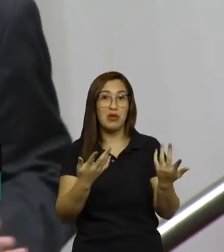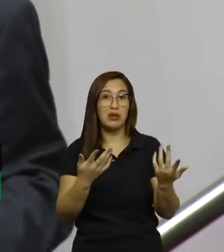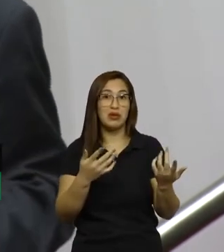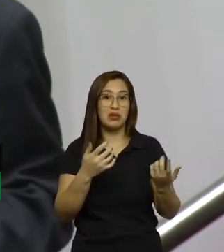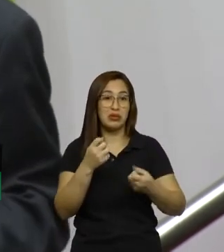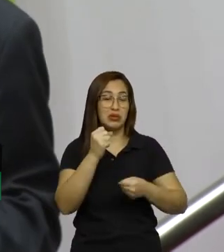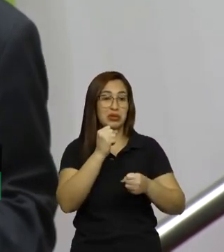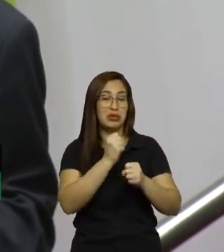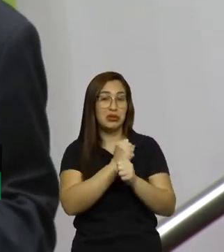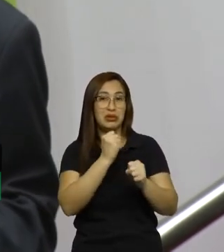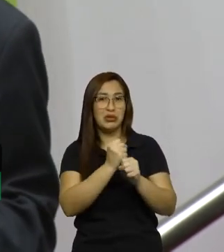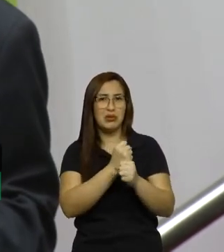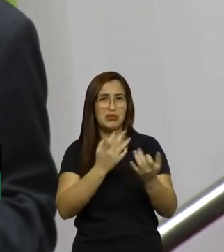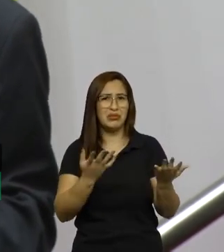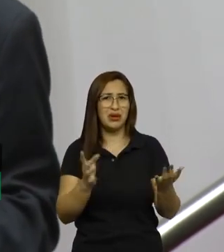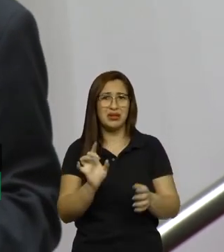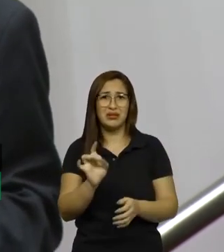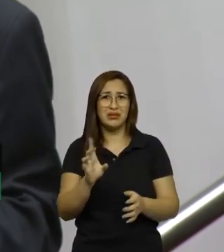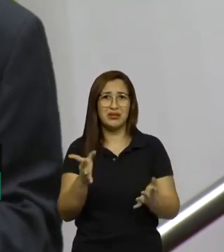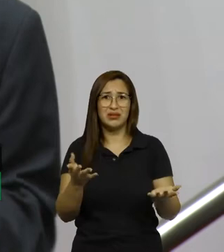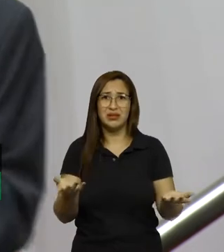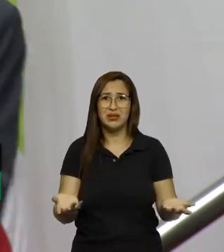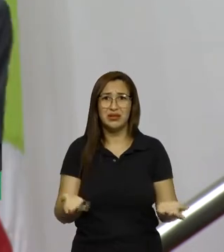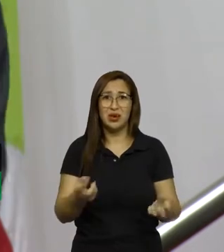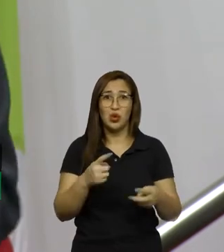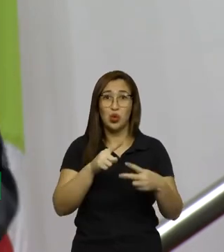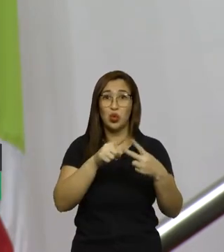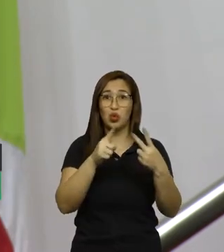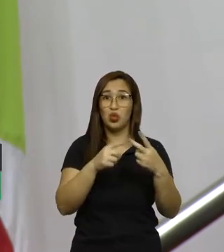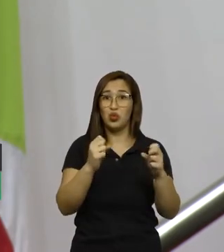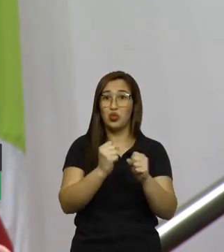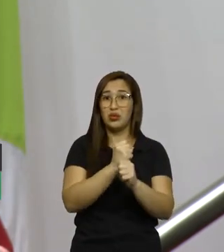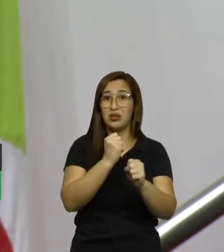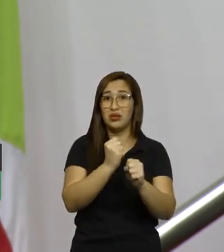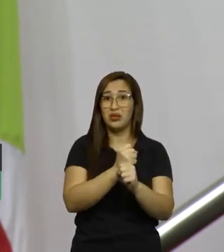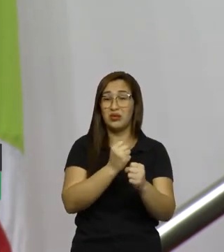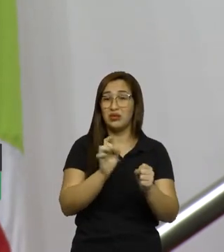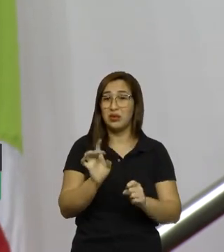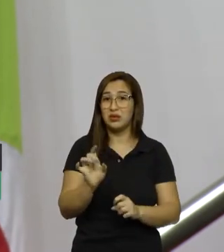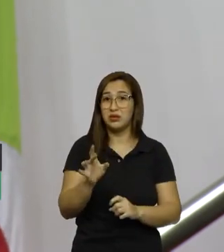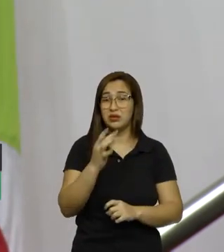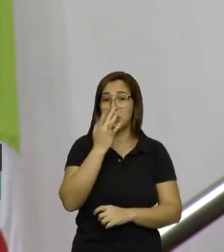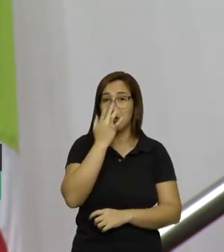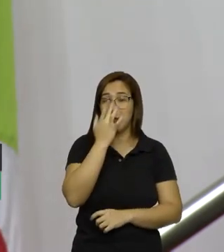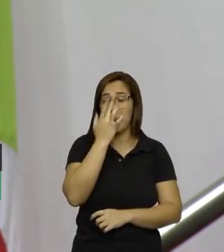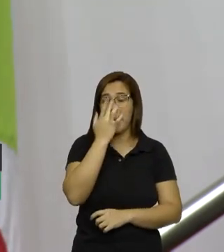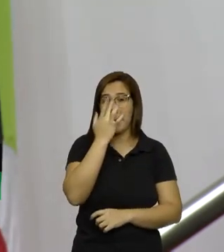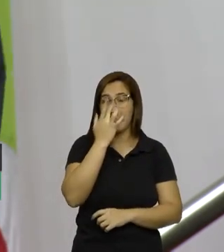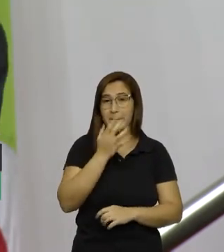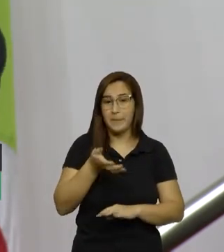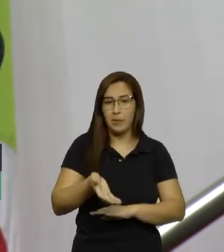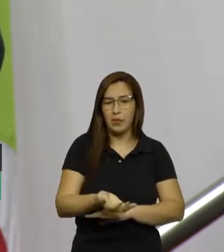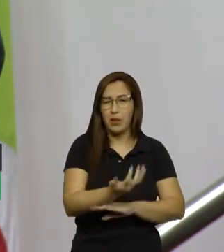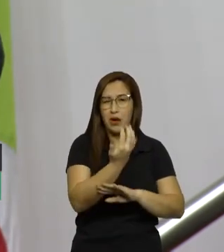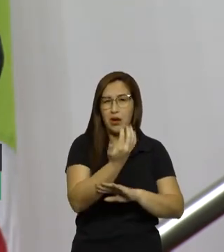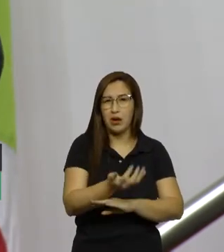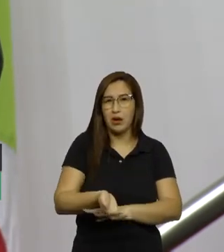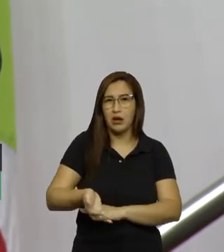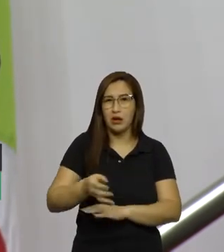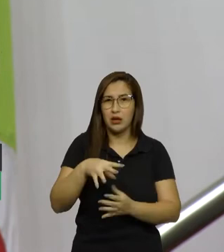a revitalização dessa obra. Duas máquinas mexendo um pouco no barranco da terra. O